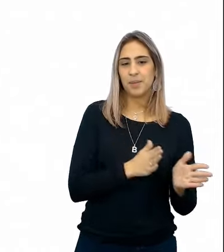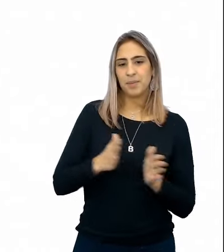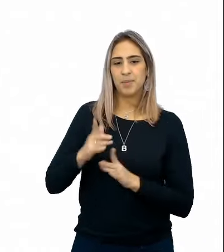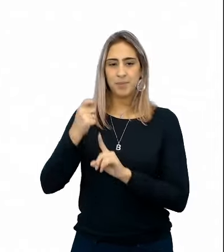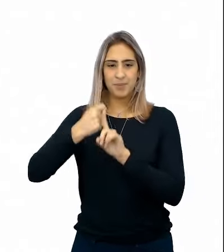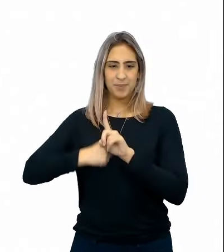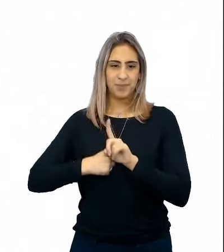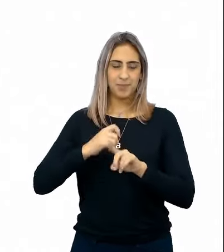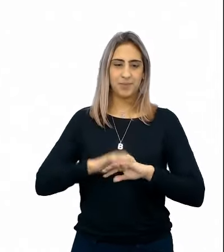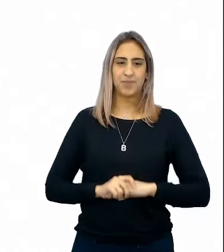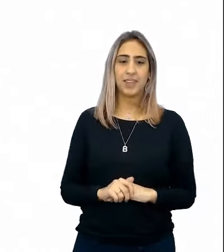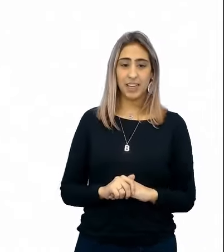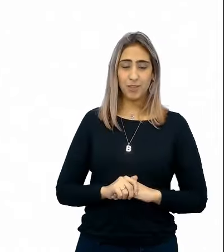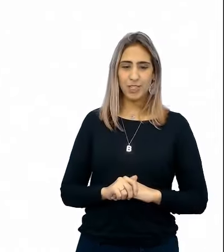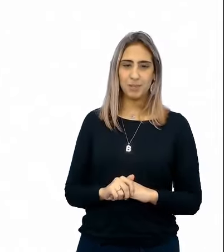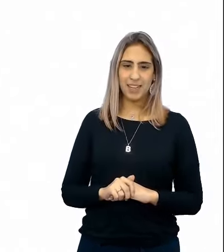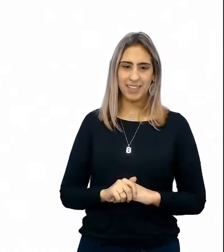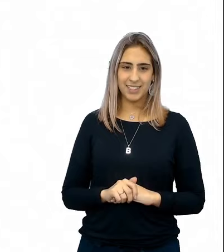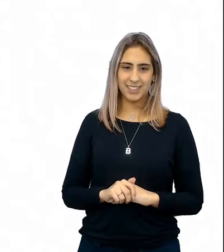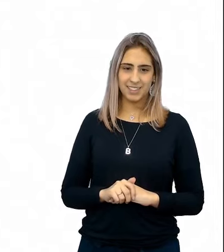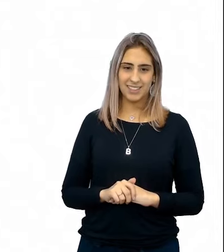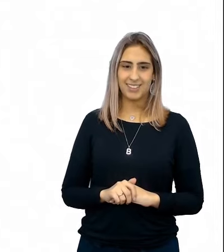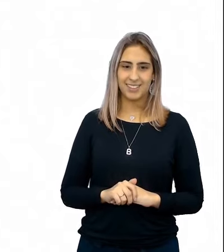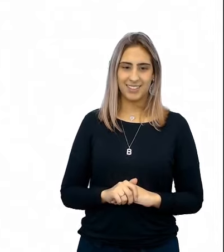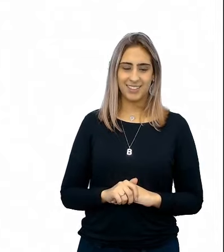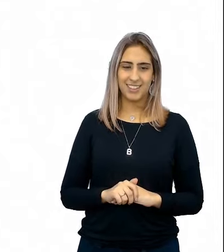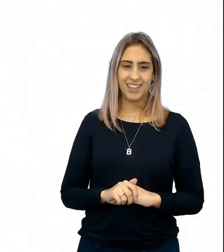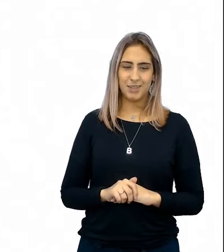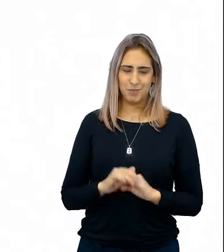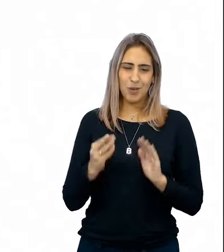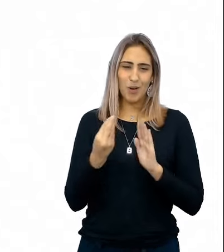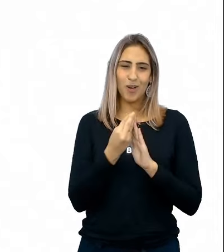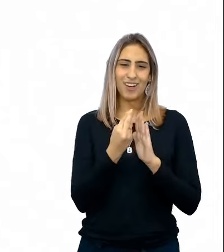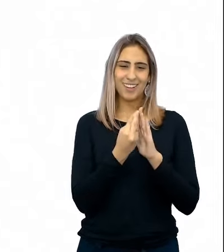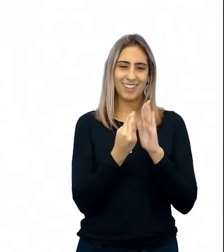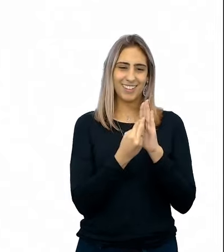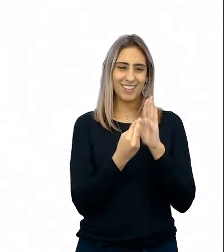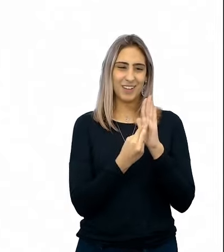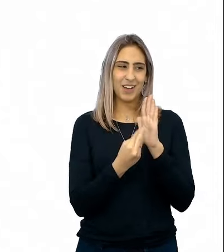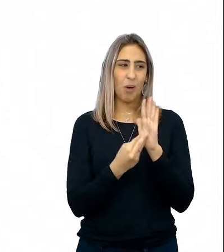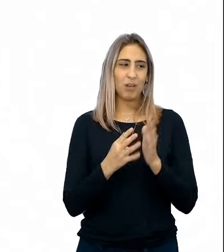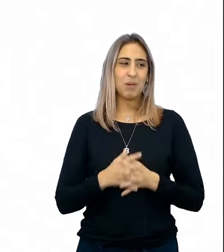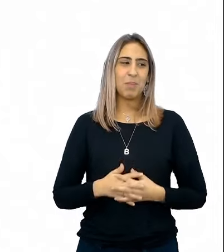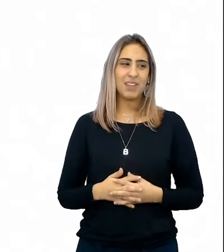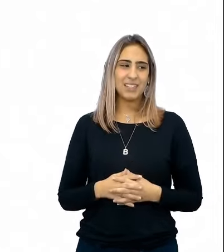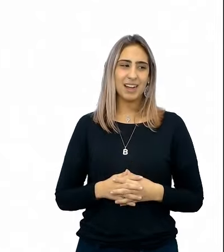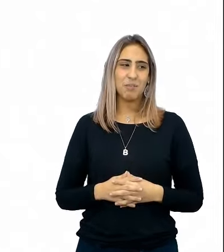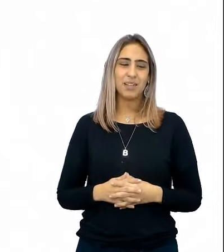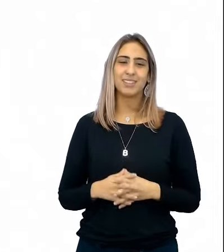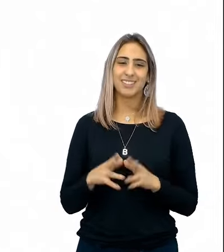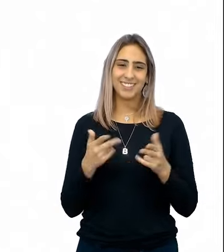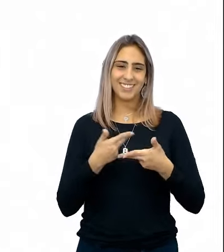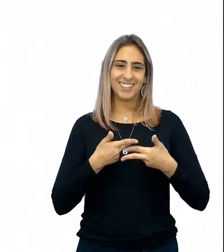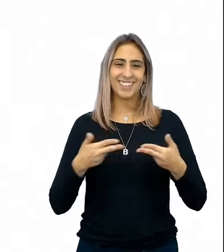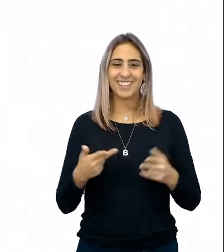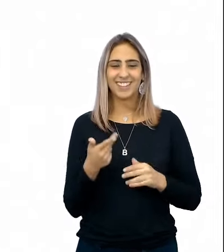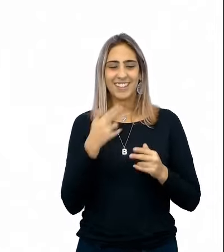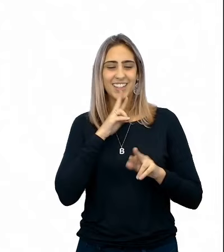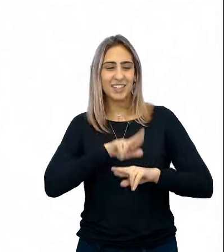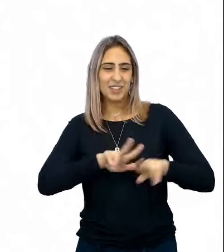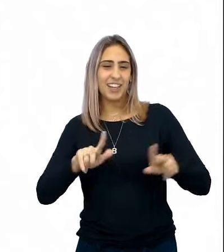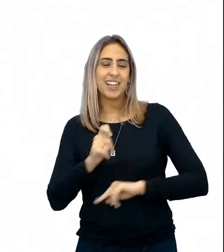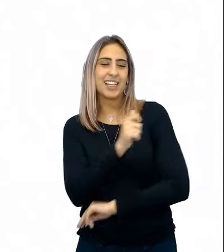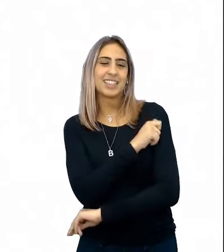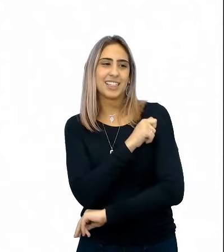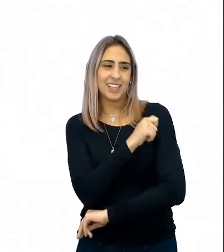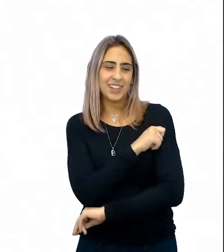mês começou em uma segunda-feira, dia 1, né? Como vimos, há várias